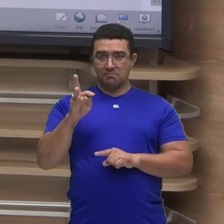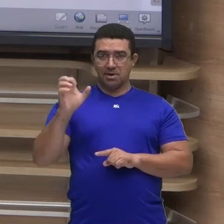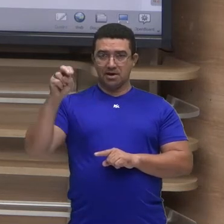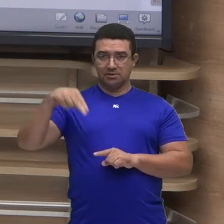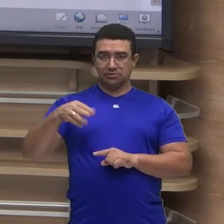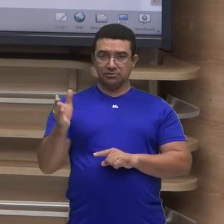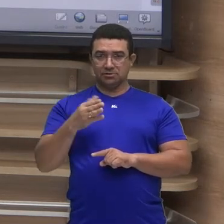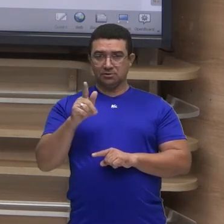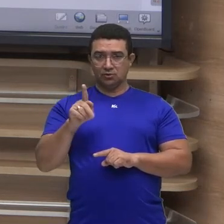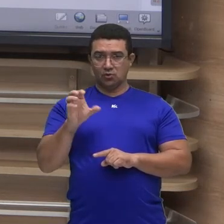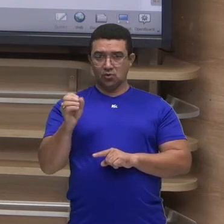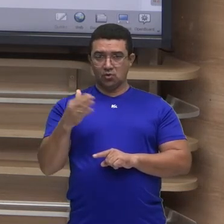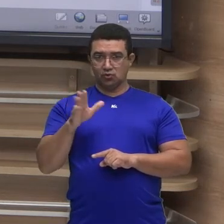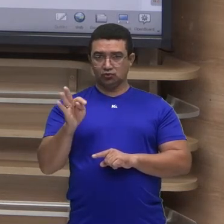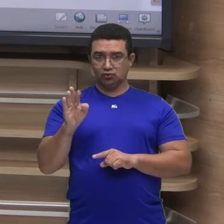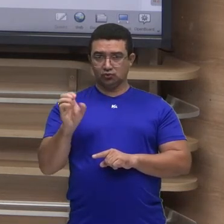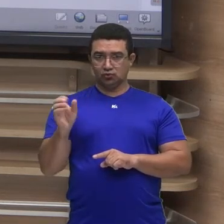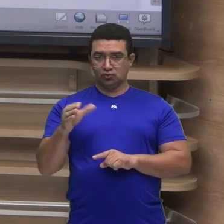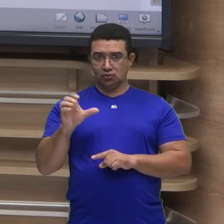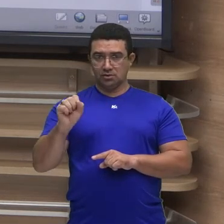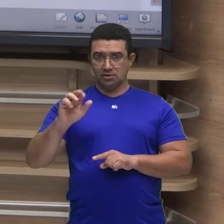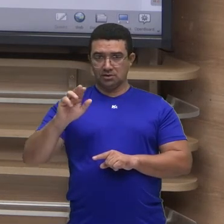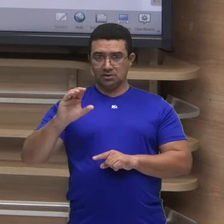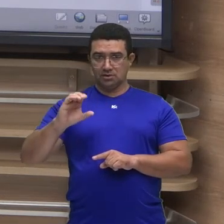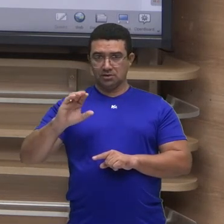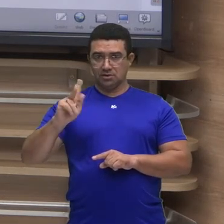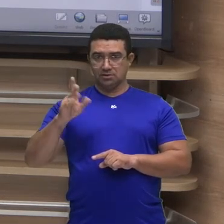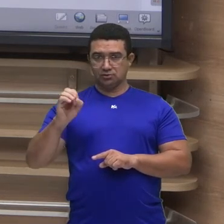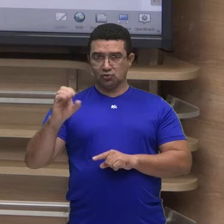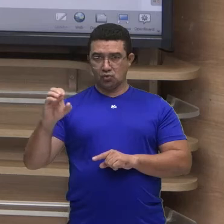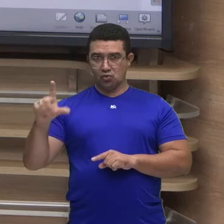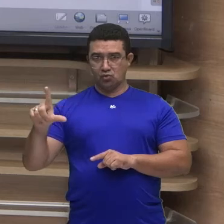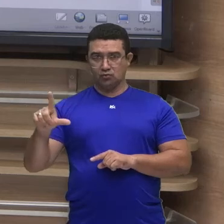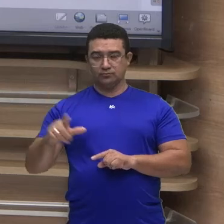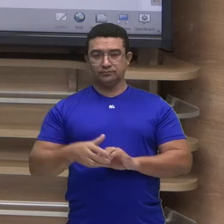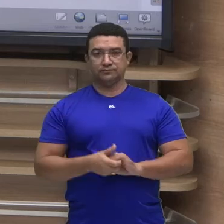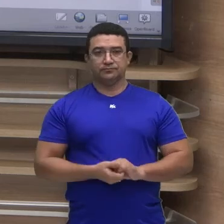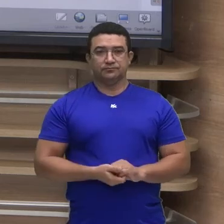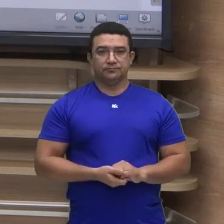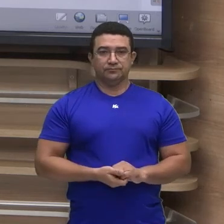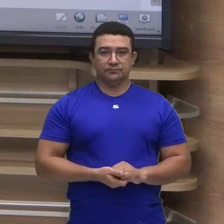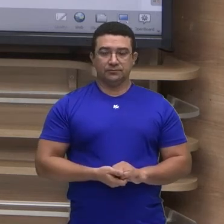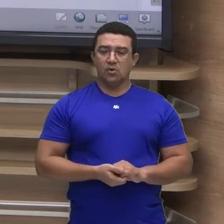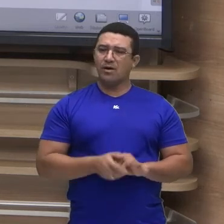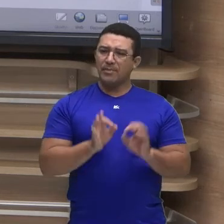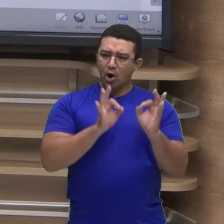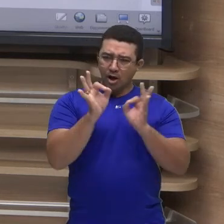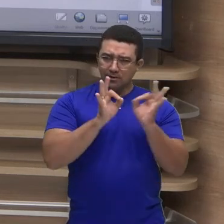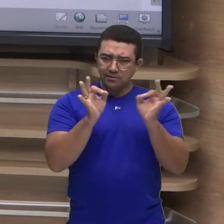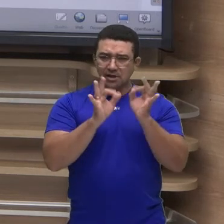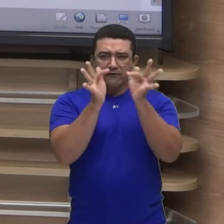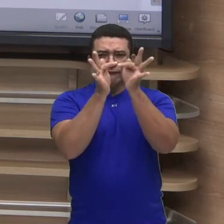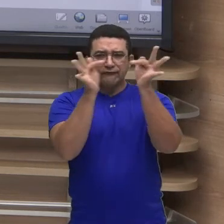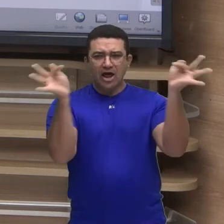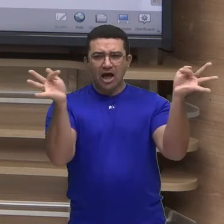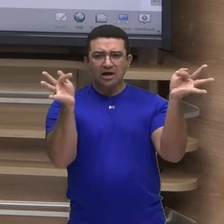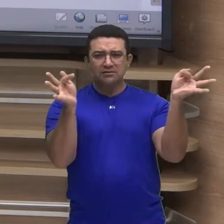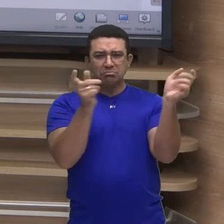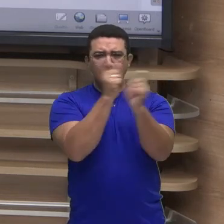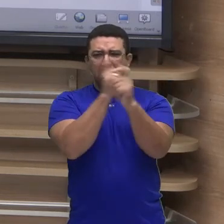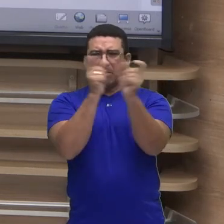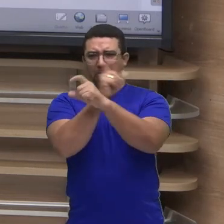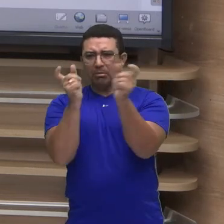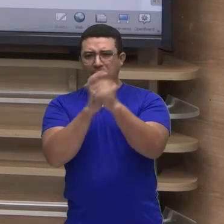D. E Uriel comentou a letra D, não é? Então, lembrando que é para organizar as palavras para formar uma